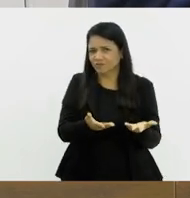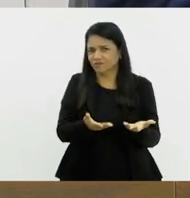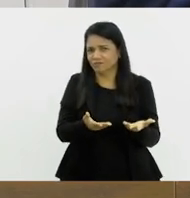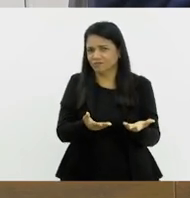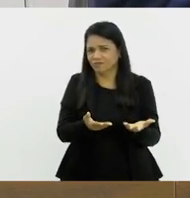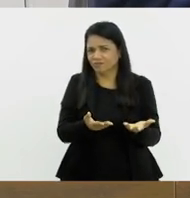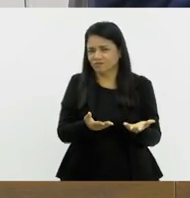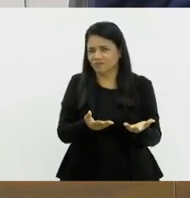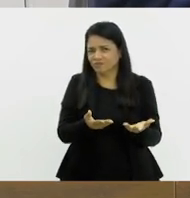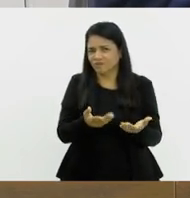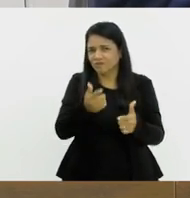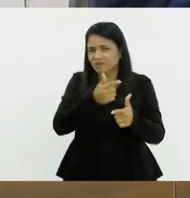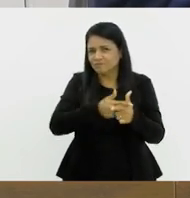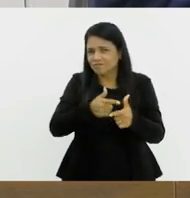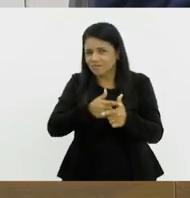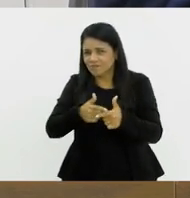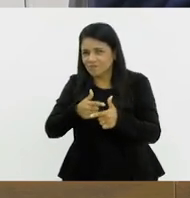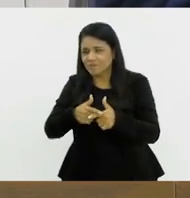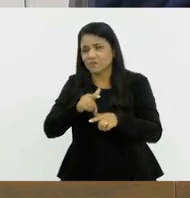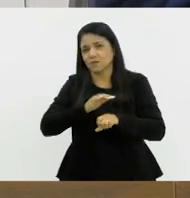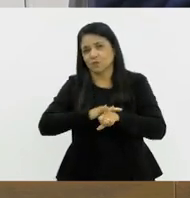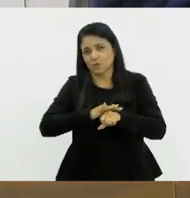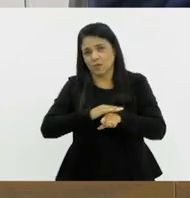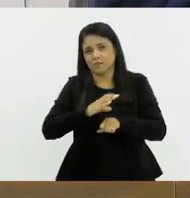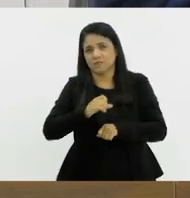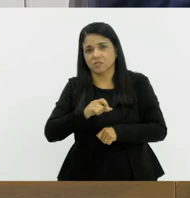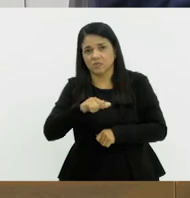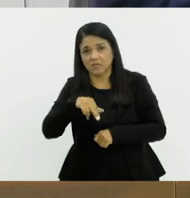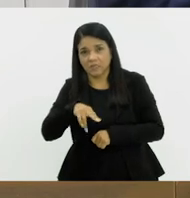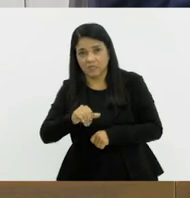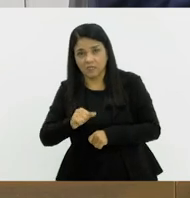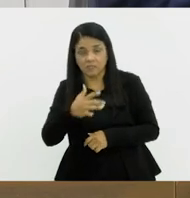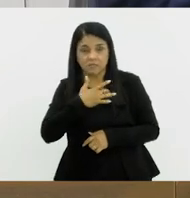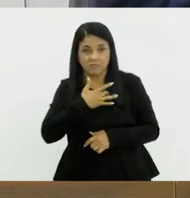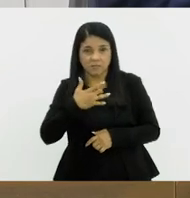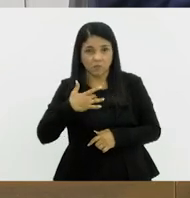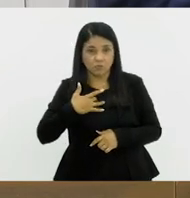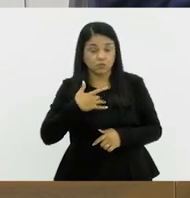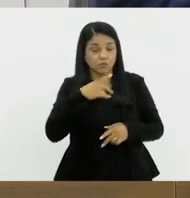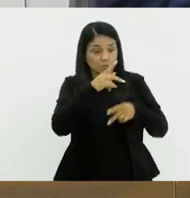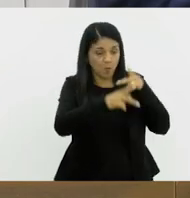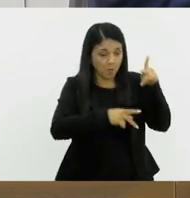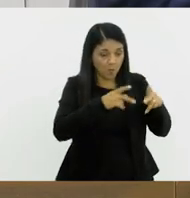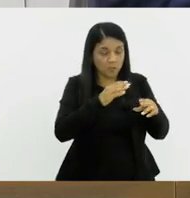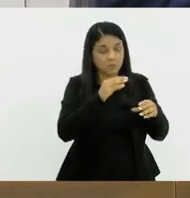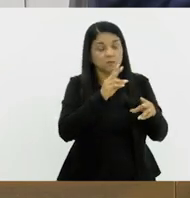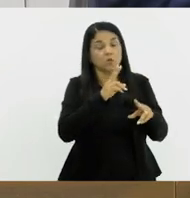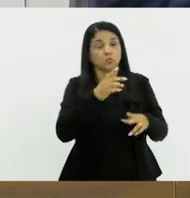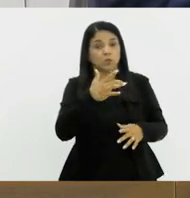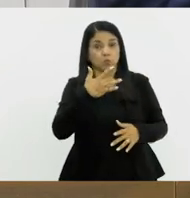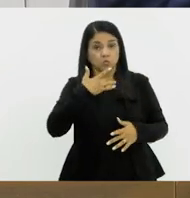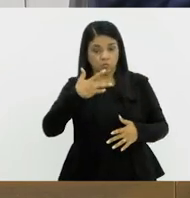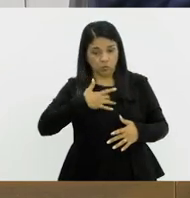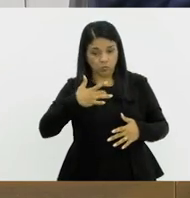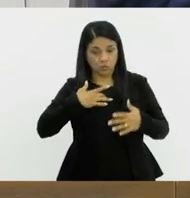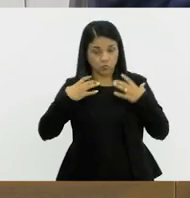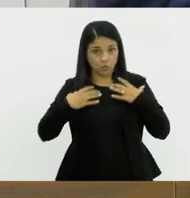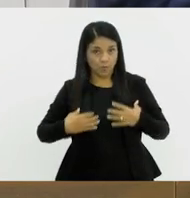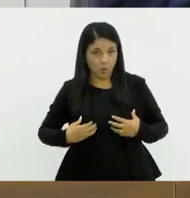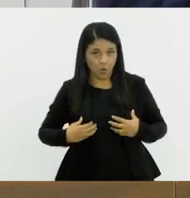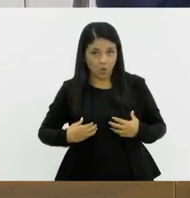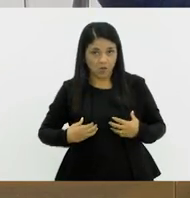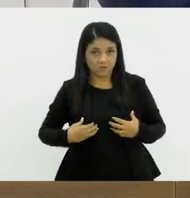os agravos, né, as complicações clínicas em saúde de uma população com tuberculose, que não é aquela que simplesmente tem